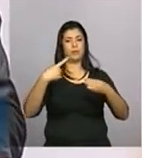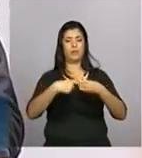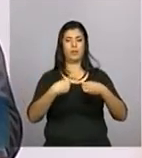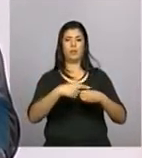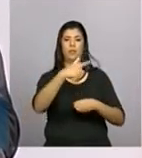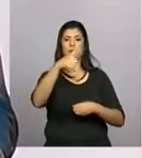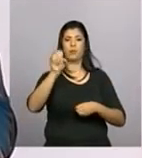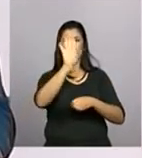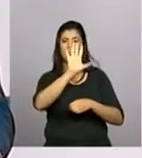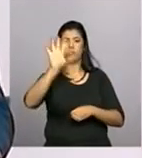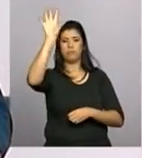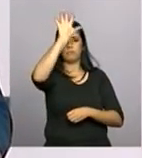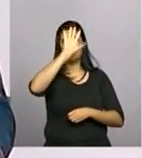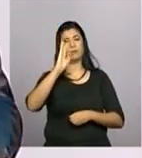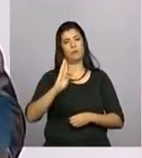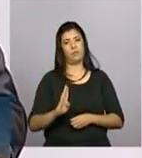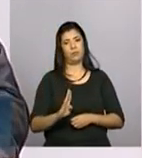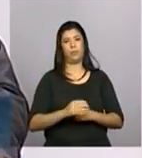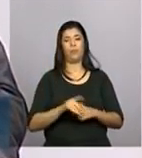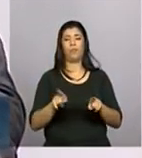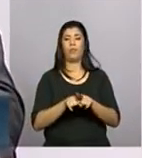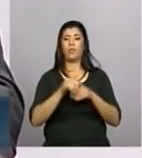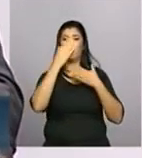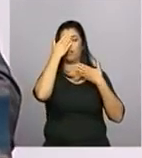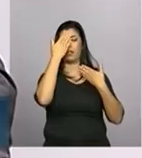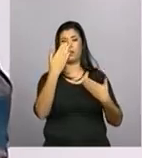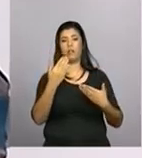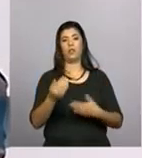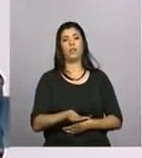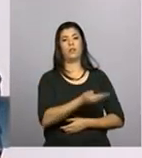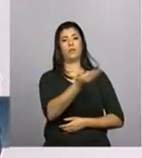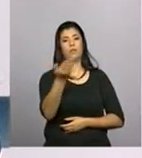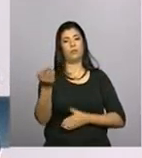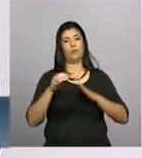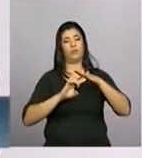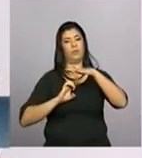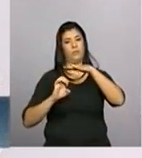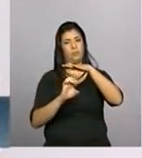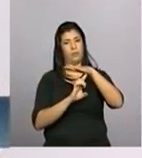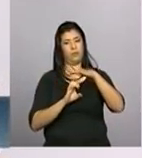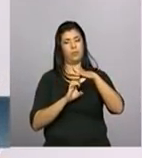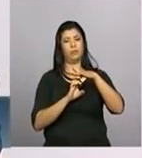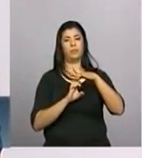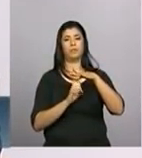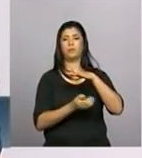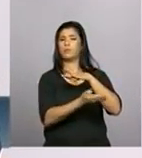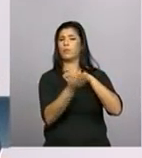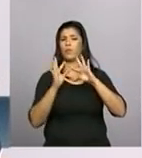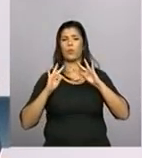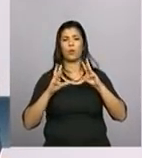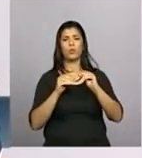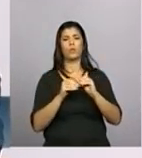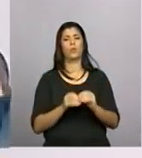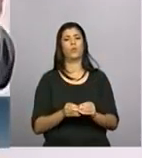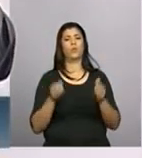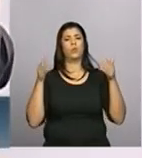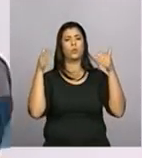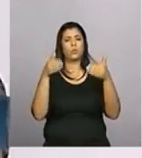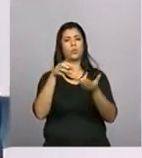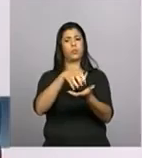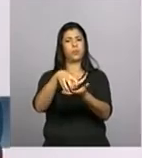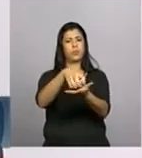para as cidades brasileiras. Quero agradecer também aos empresários, aos empresários de todos os setores